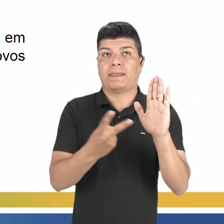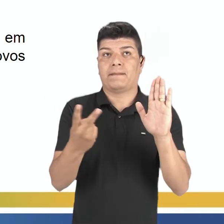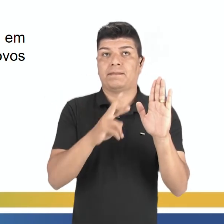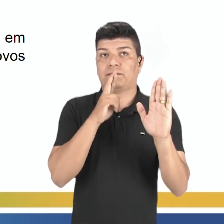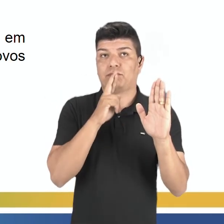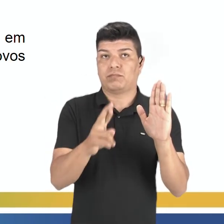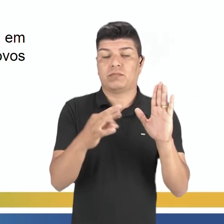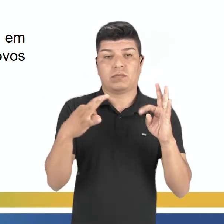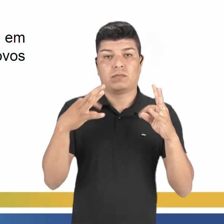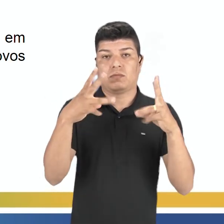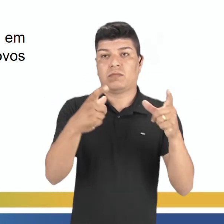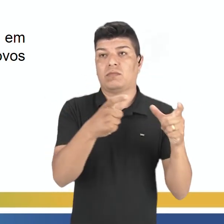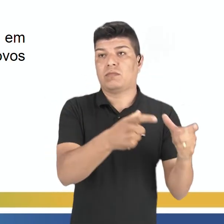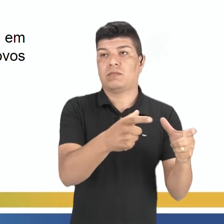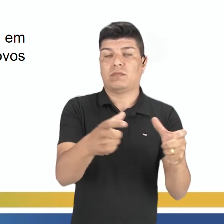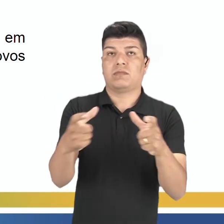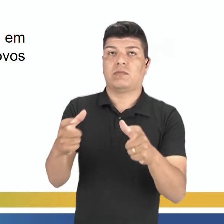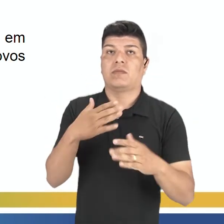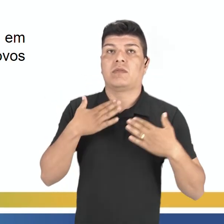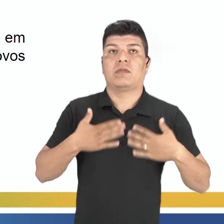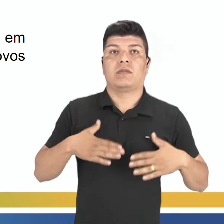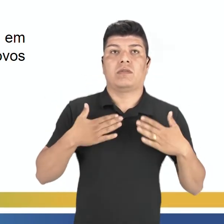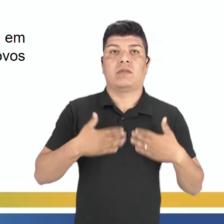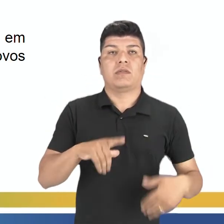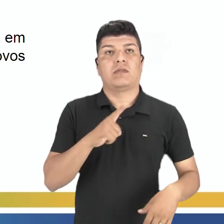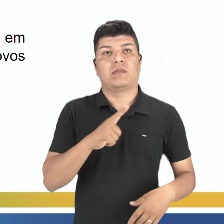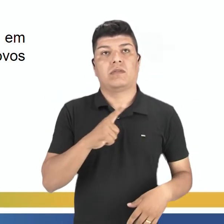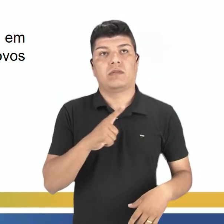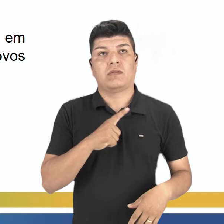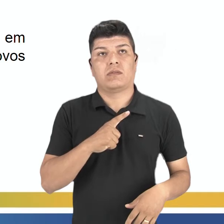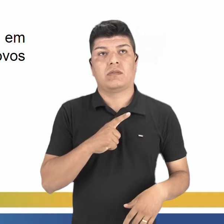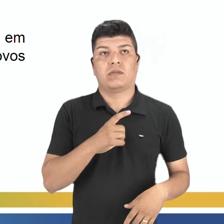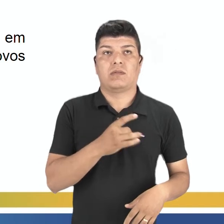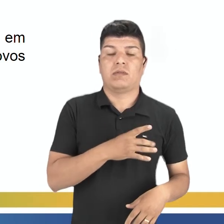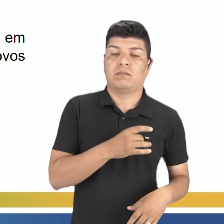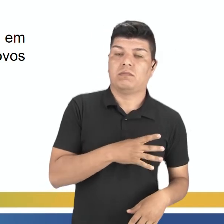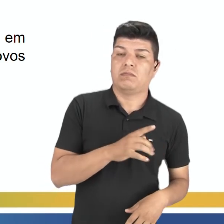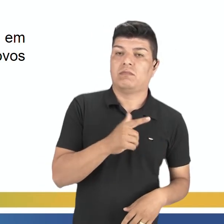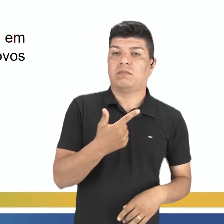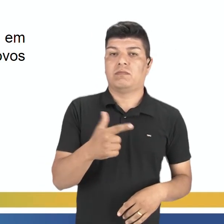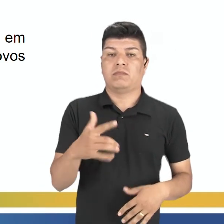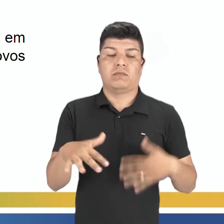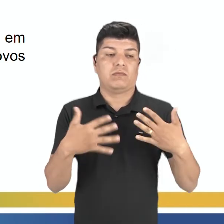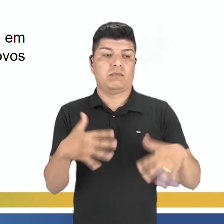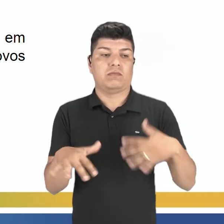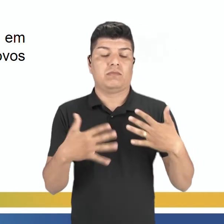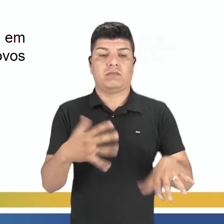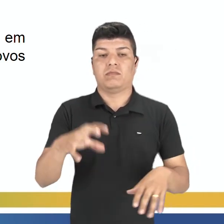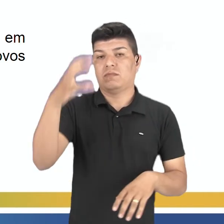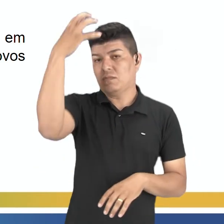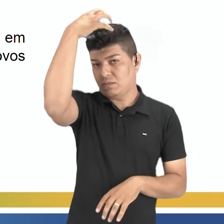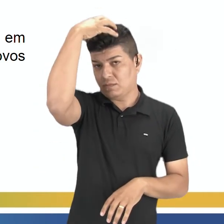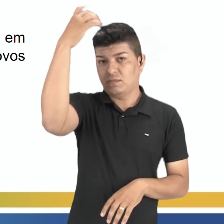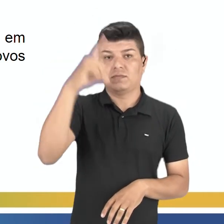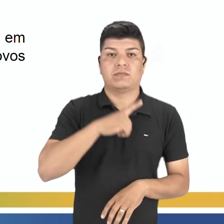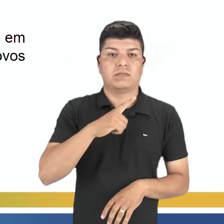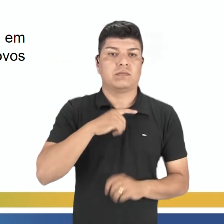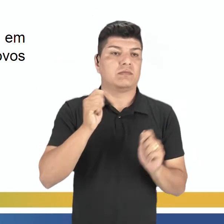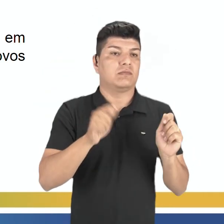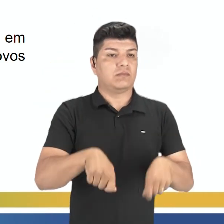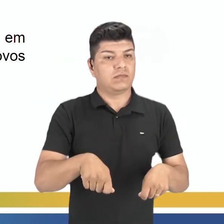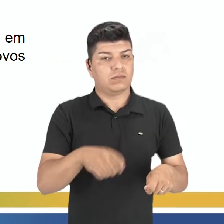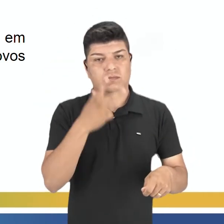os lugares havia calma, nenhum movimento, nem temor ou aparência de movimento no reino. Havia que